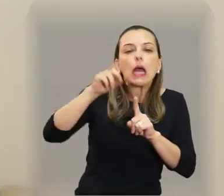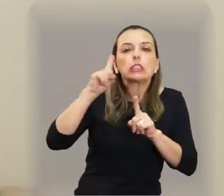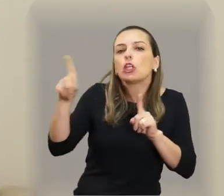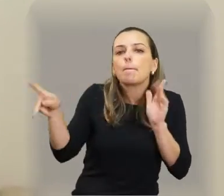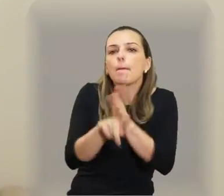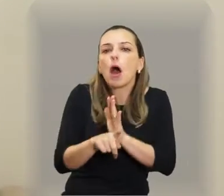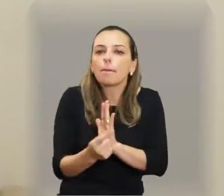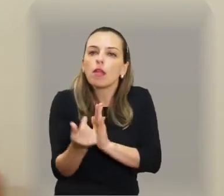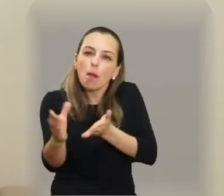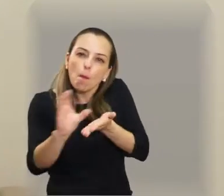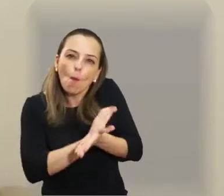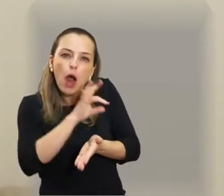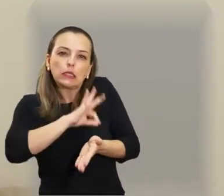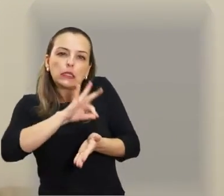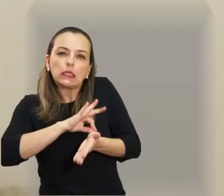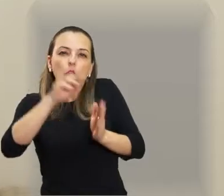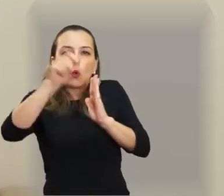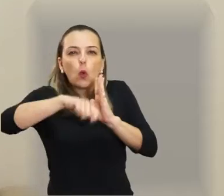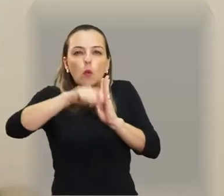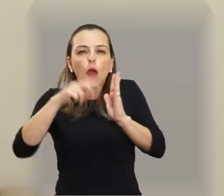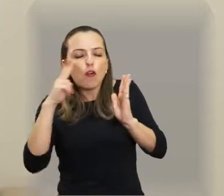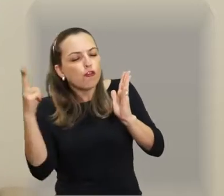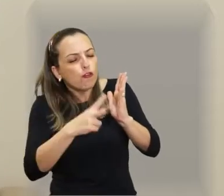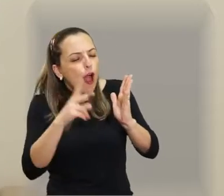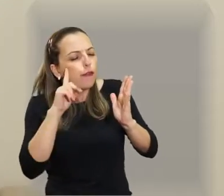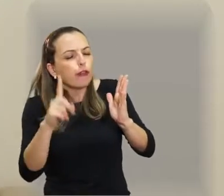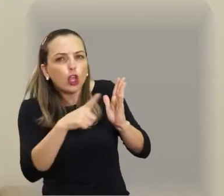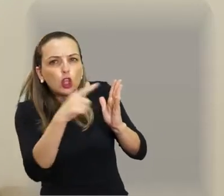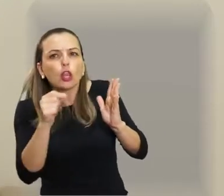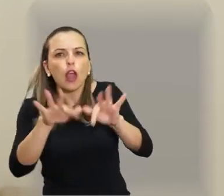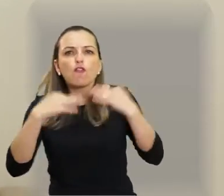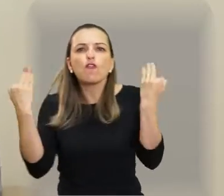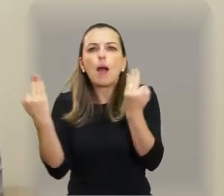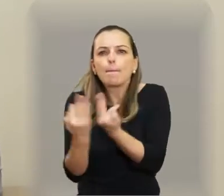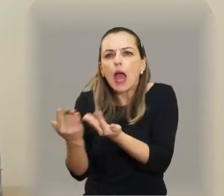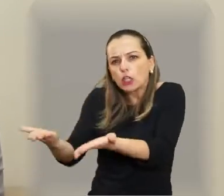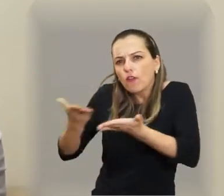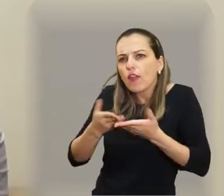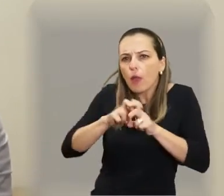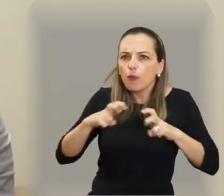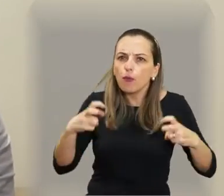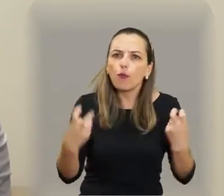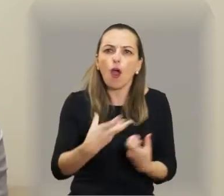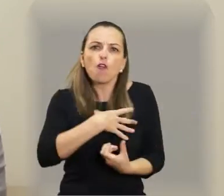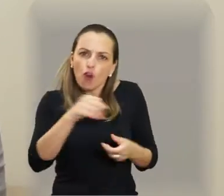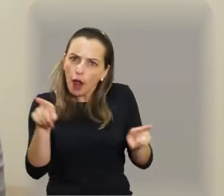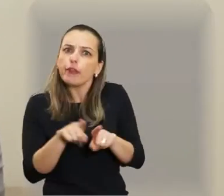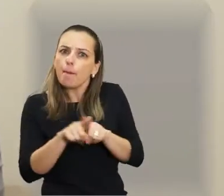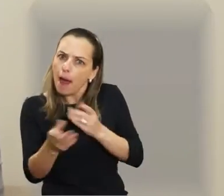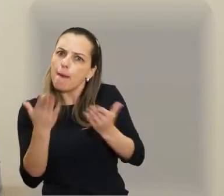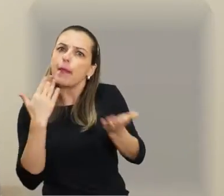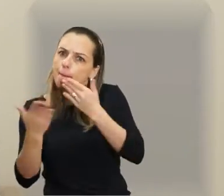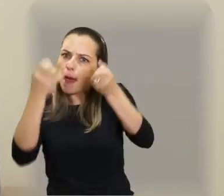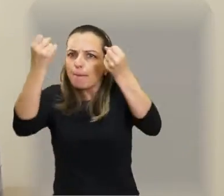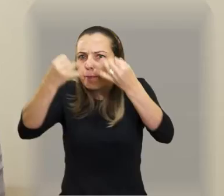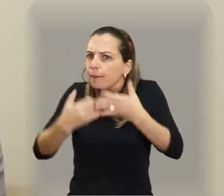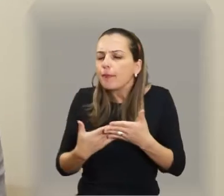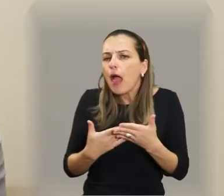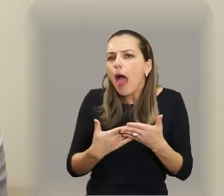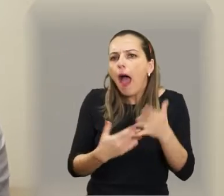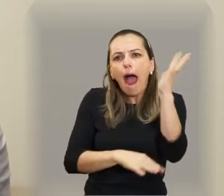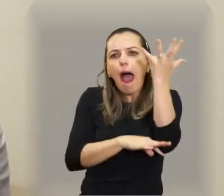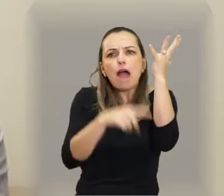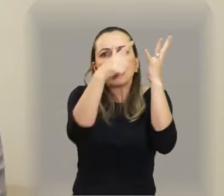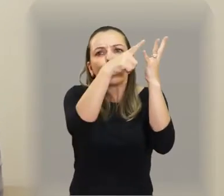faça um controle de orçamento todos os meses de forma frequente nessa uma crise pede o ato sentar todo todo